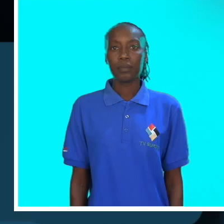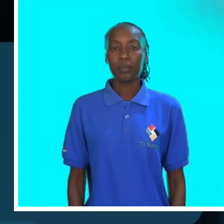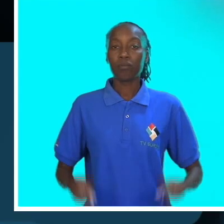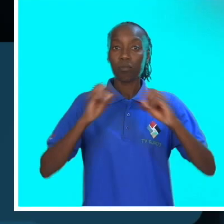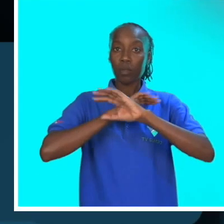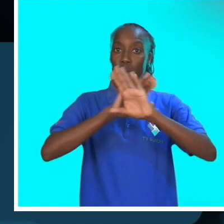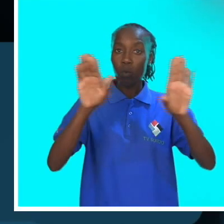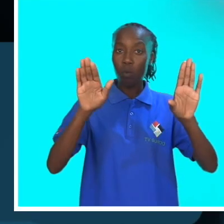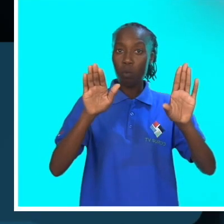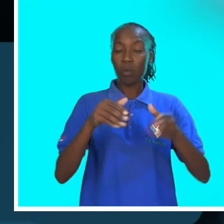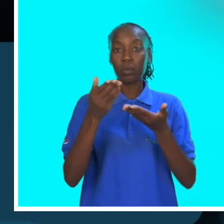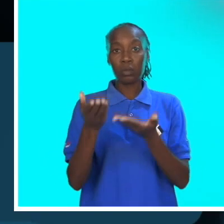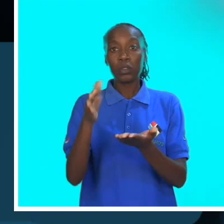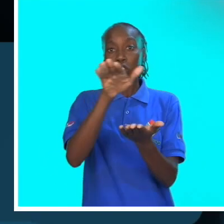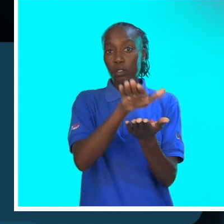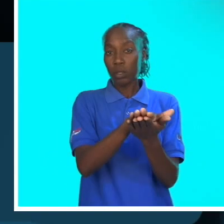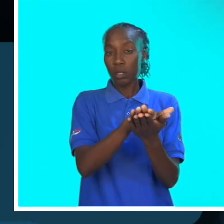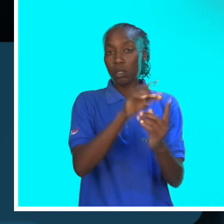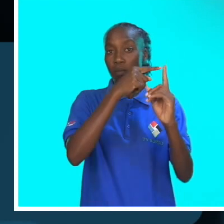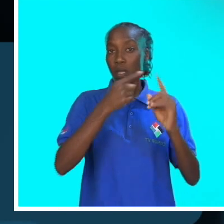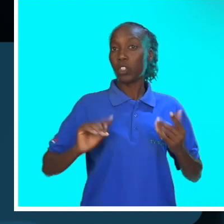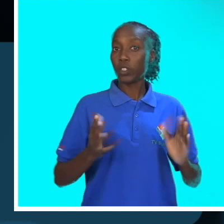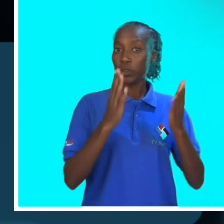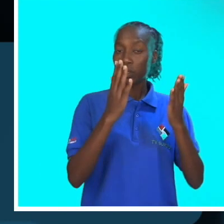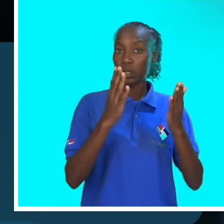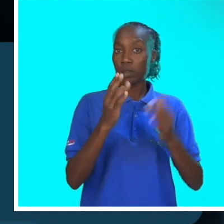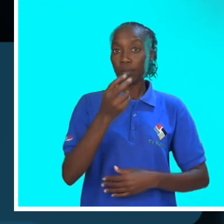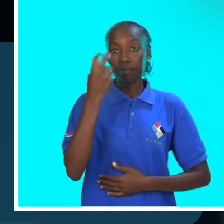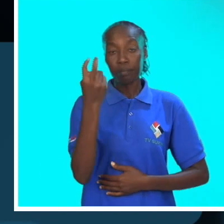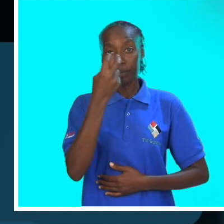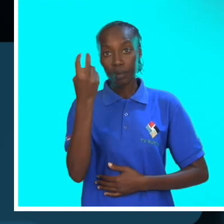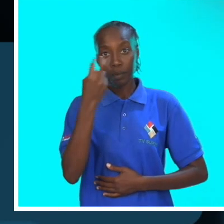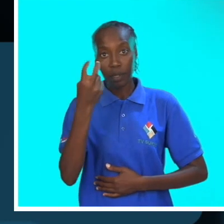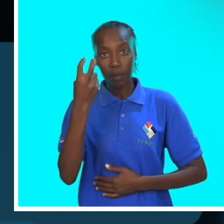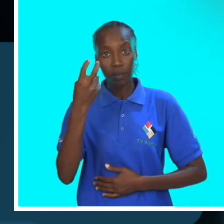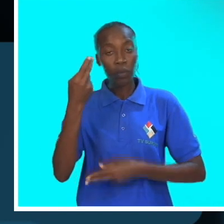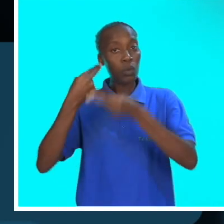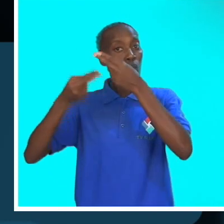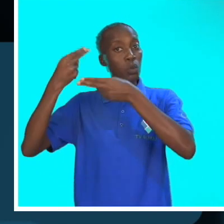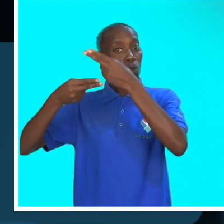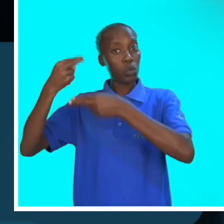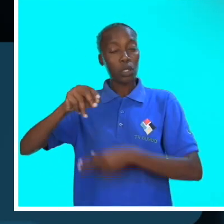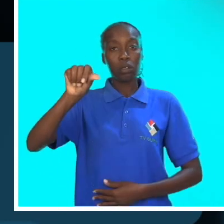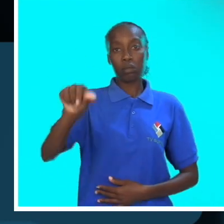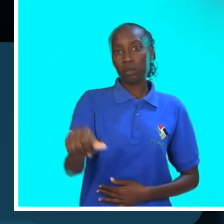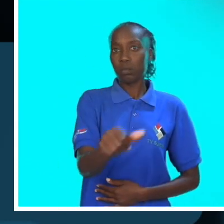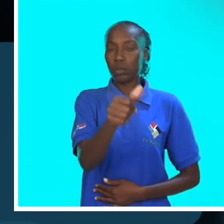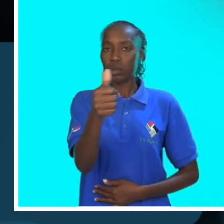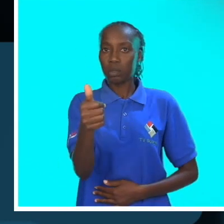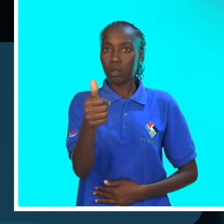Olá, está no ar o Espaço Mais Vida, onde procuramos histórias de